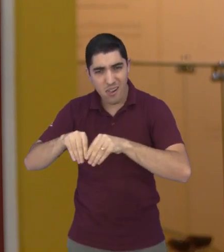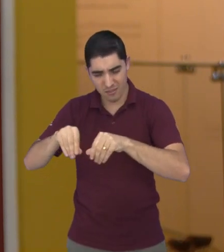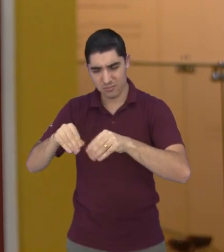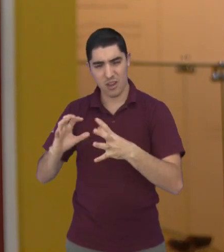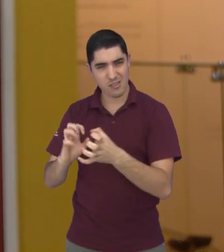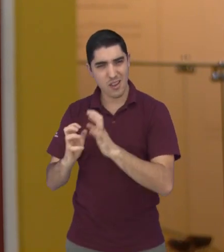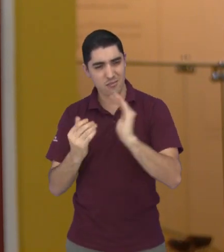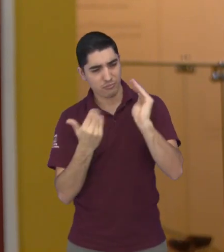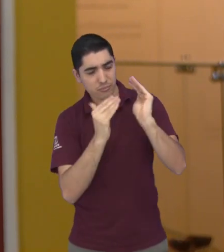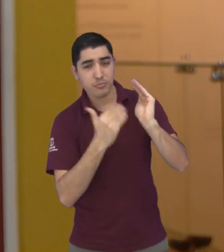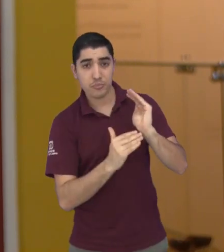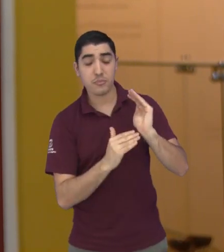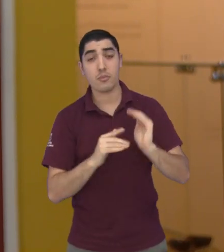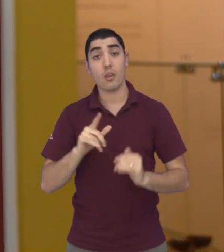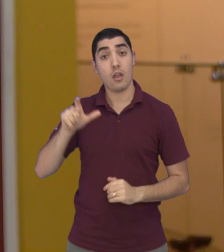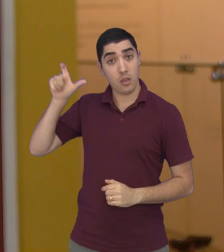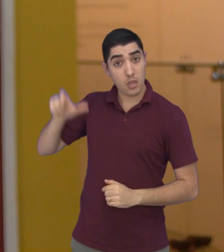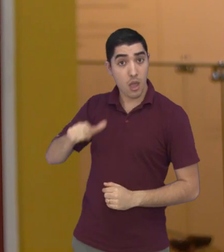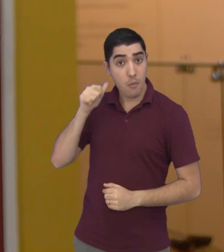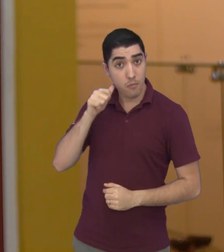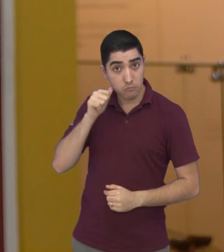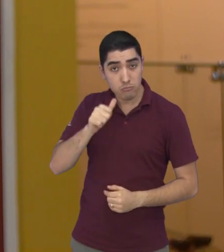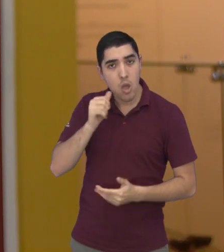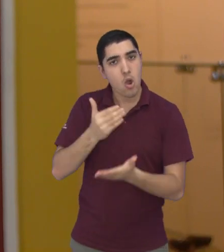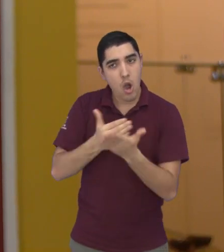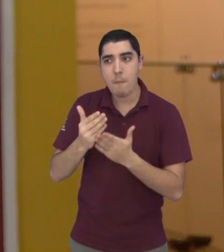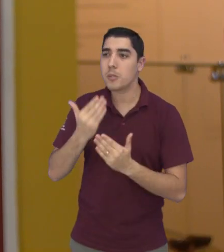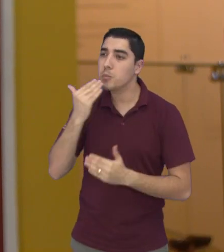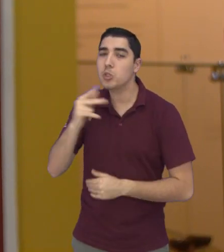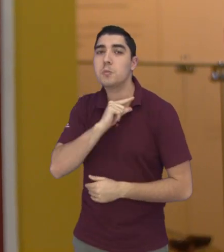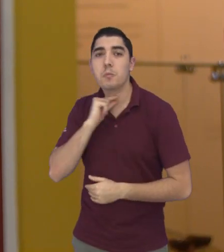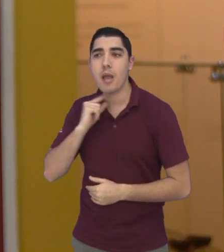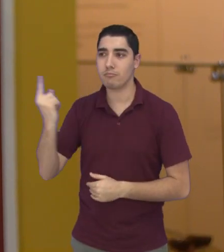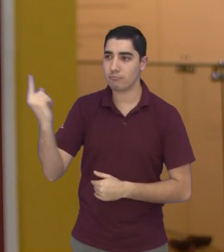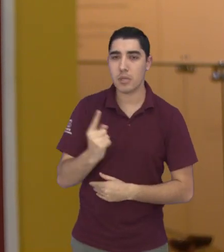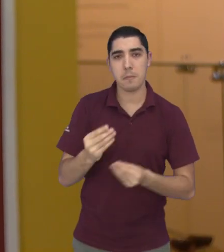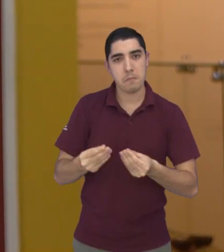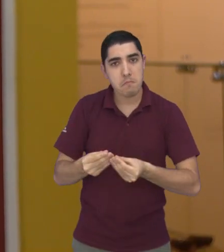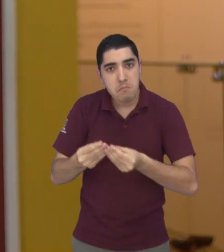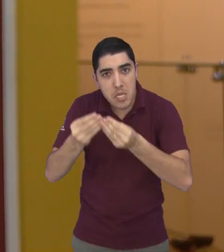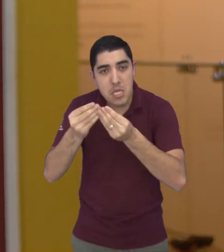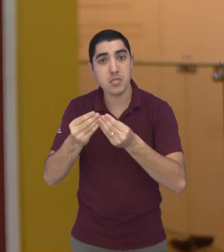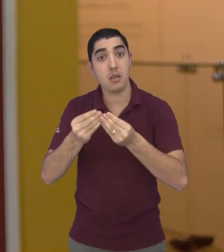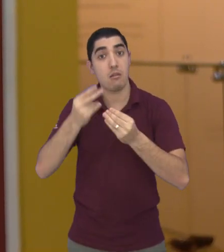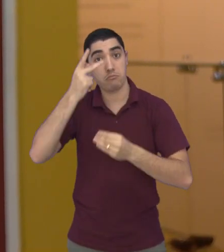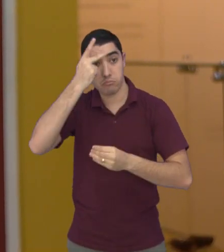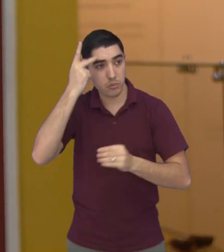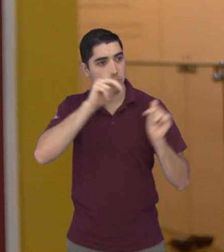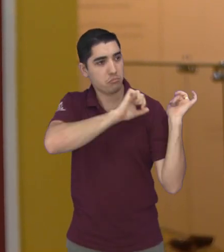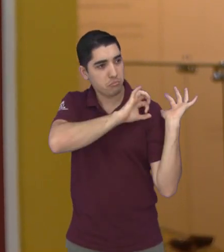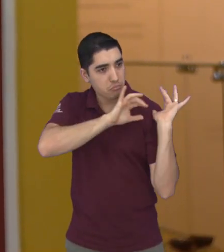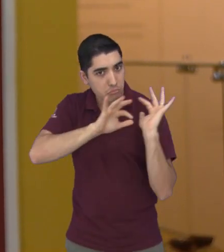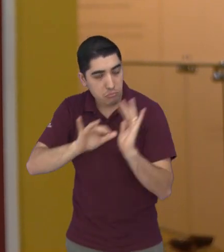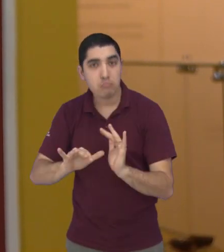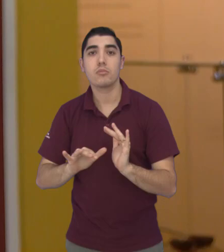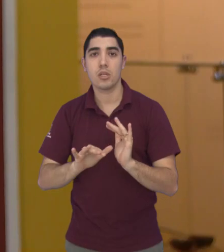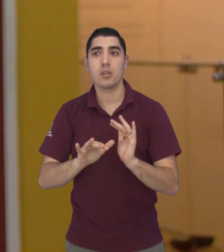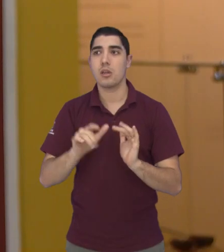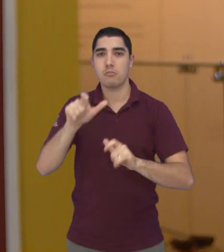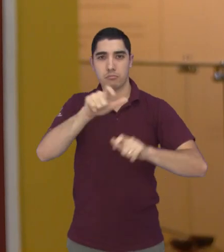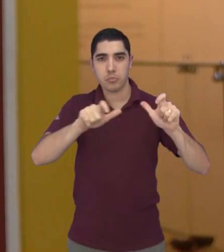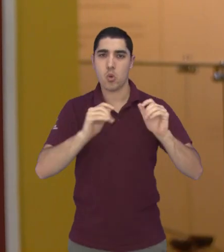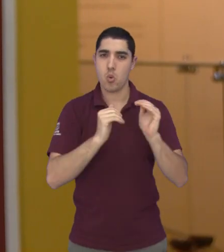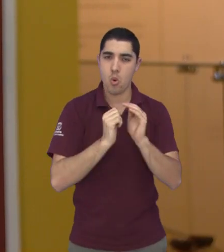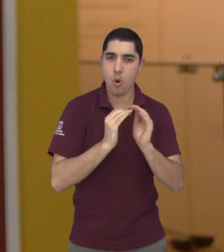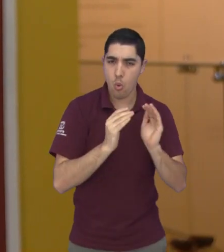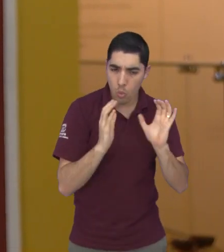essa senhora começa a celebrar aqui algumas missas campais, acolher os congregados